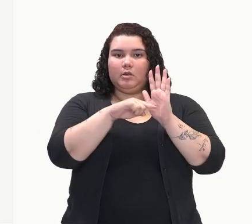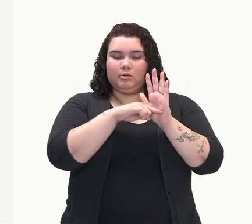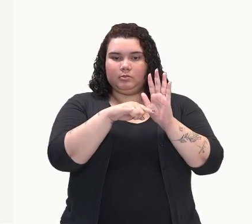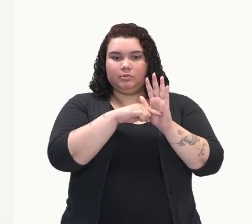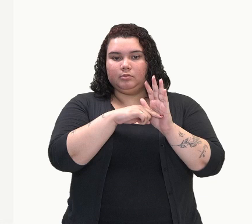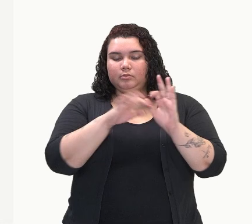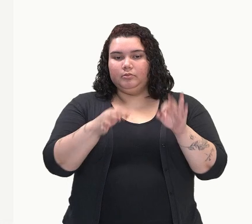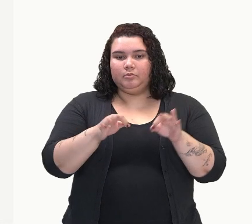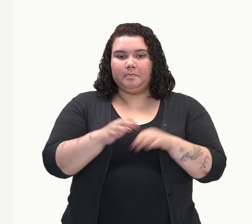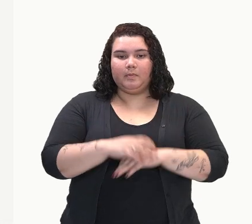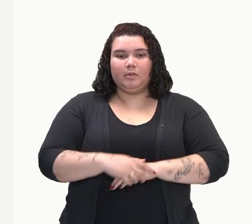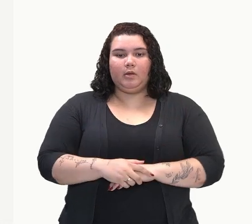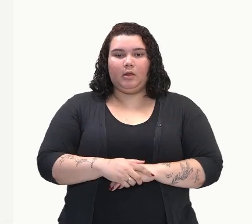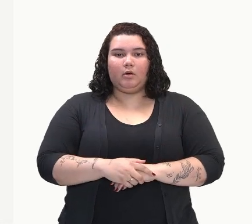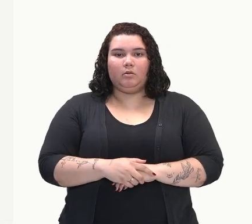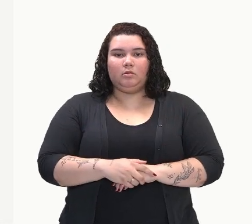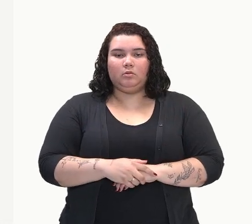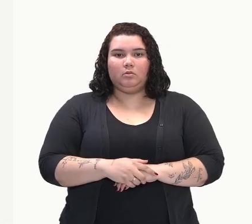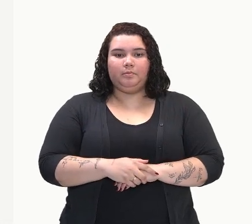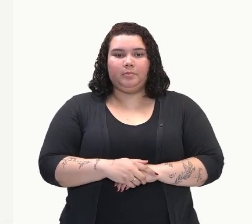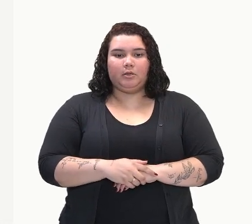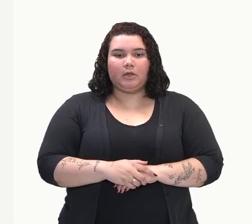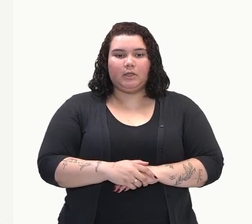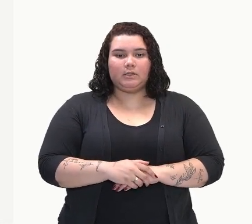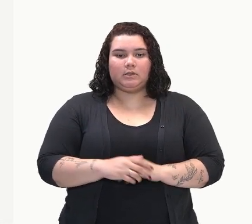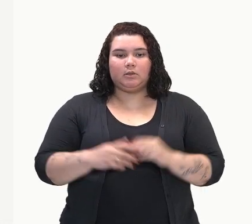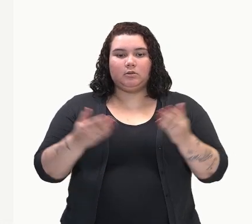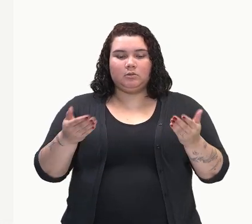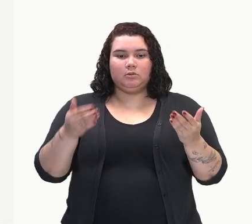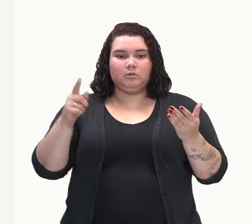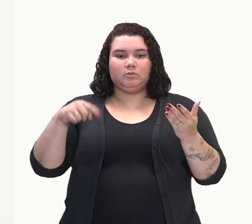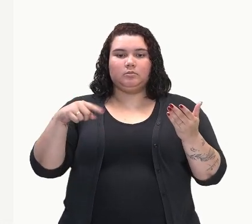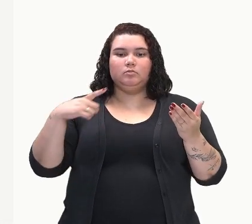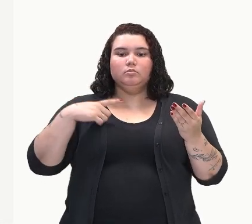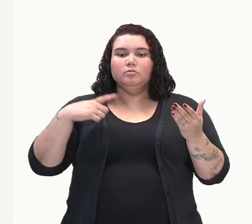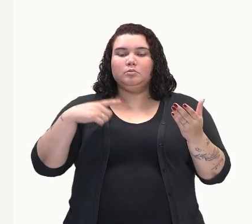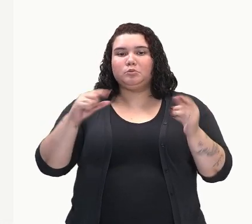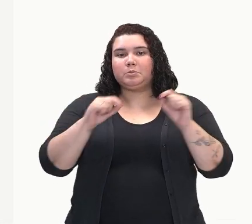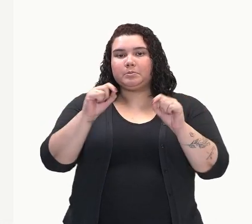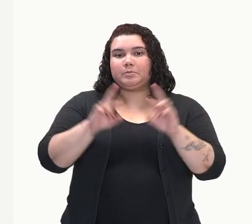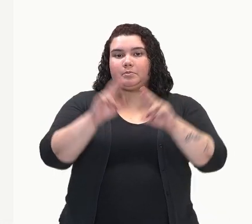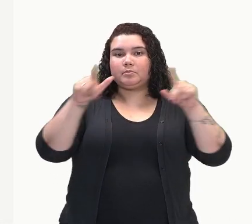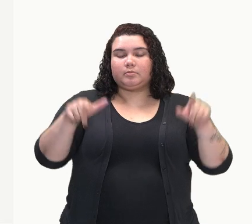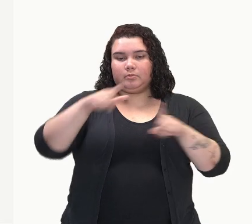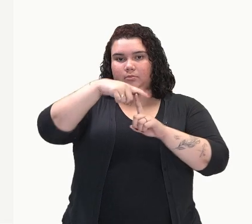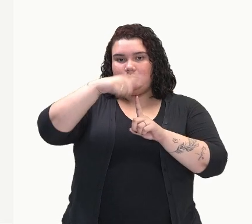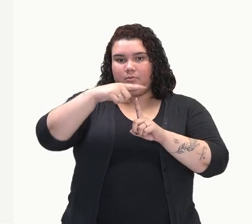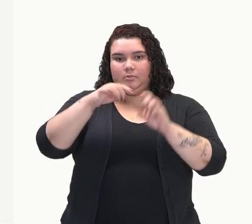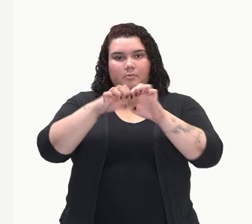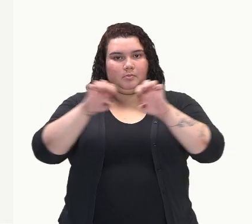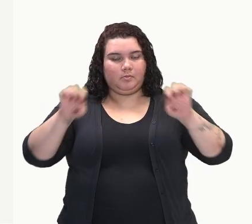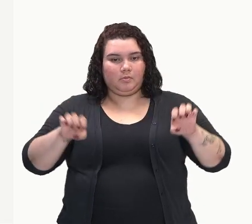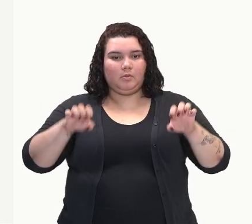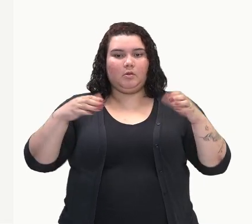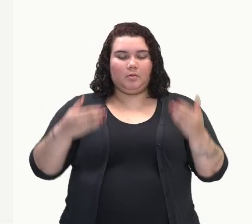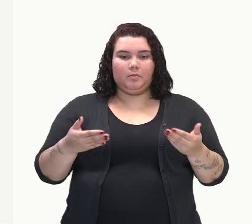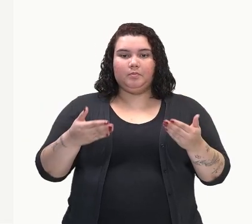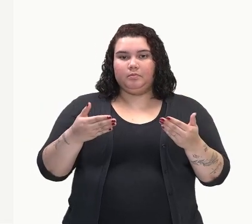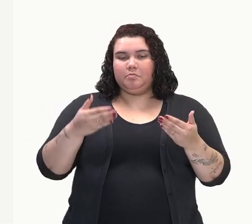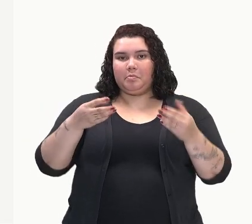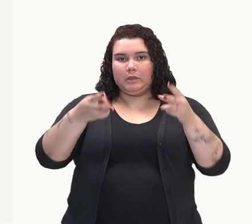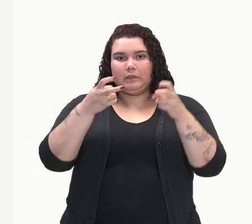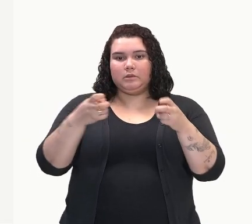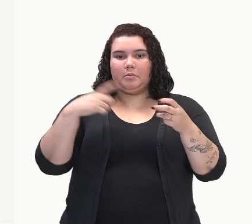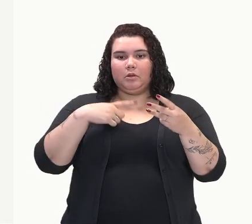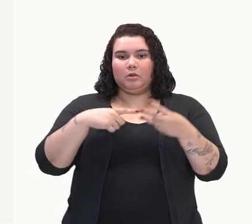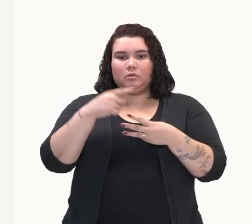Se o trabalho estiver abaixo da curva, o trabalho é recebido e não realizado. tá? Trabalho resistente,